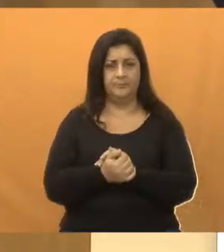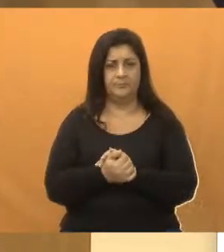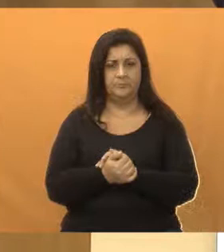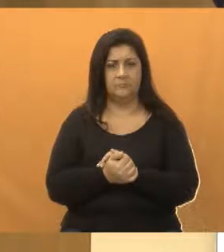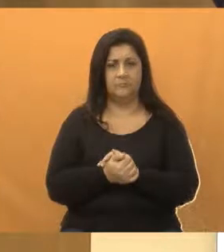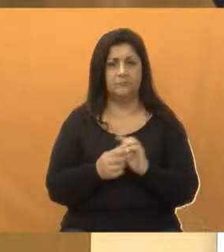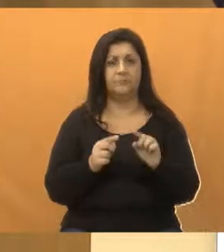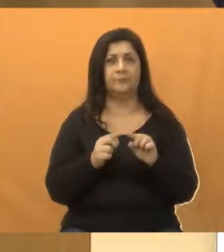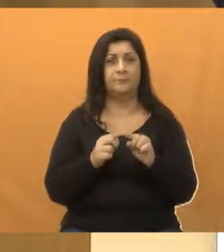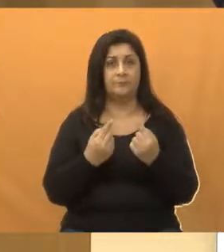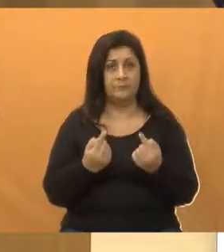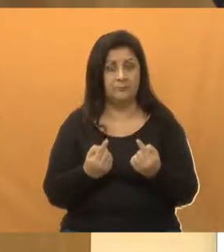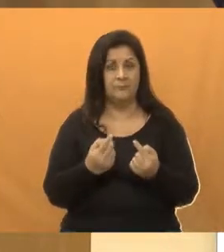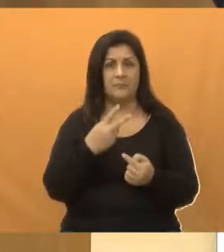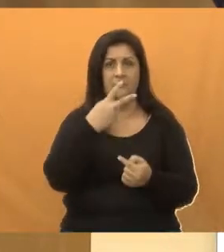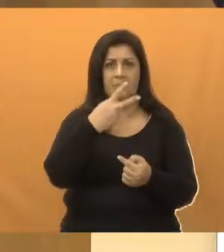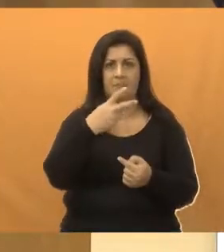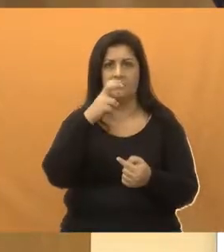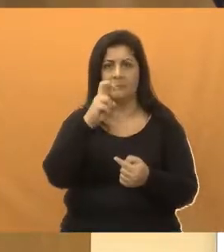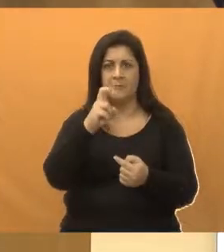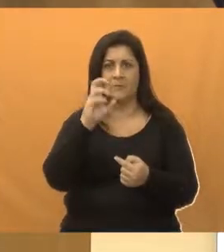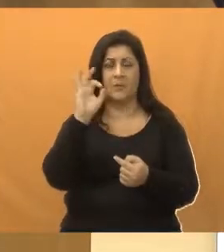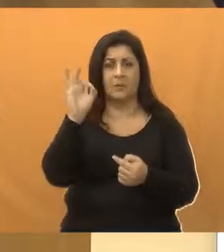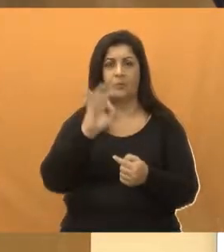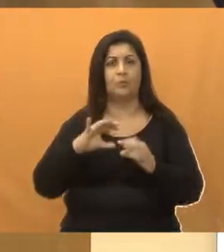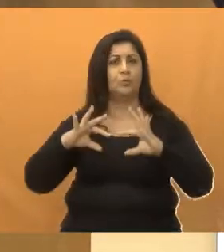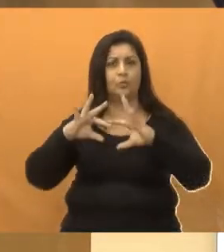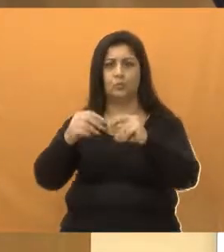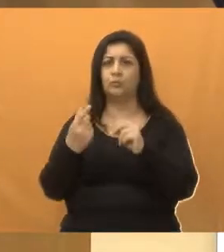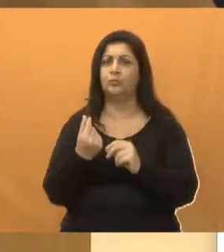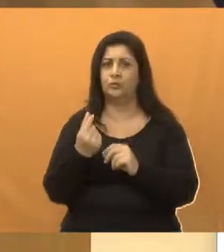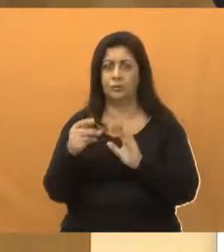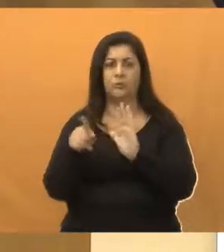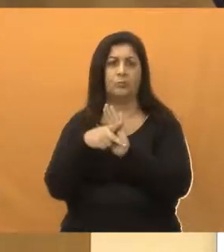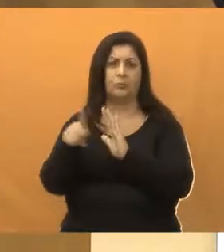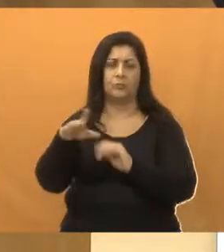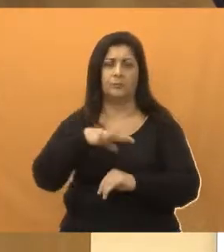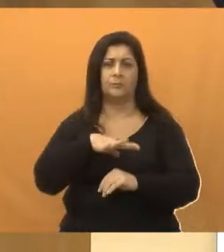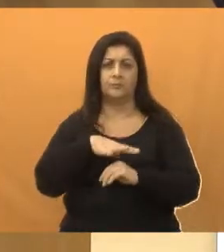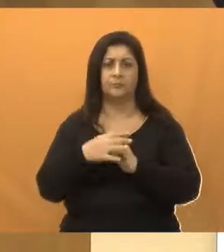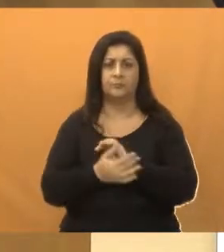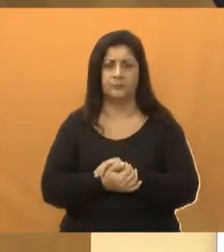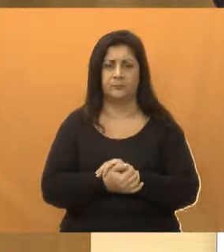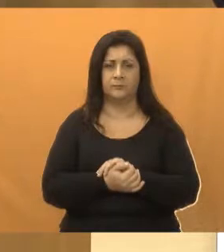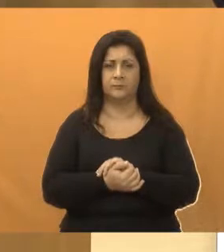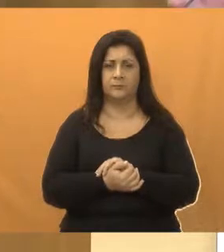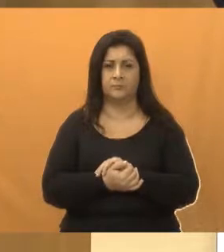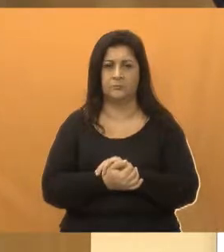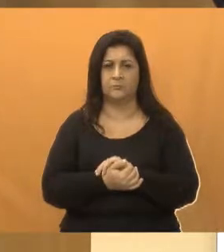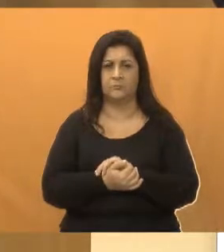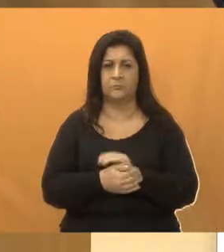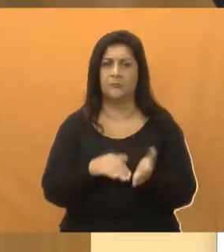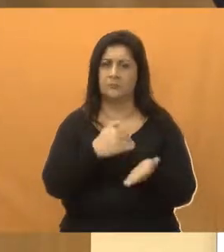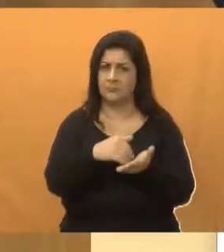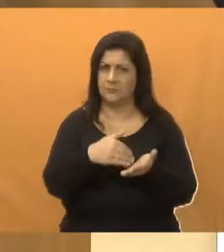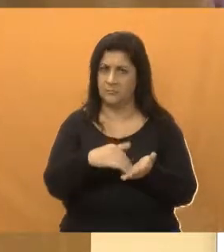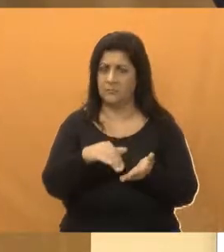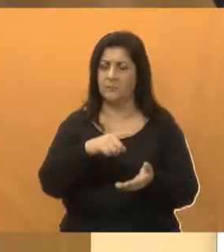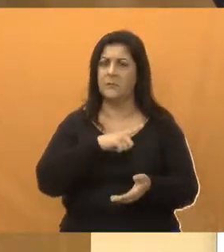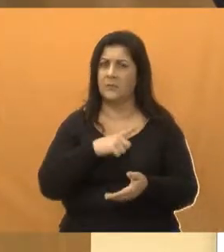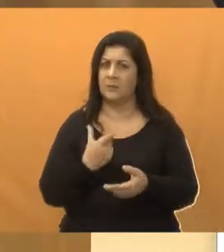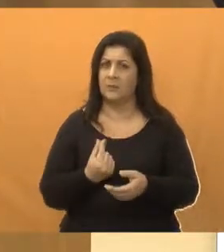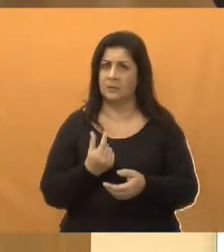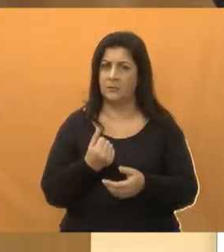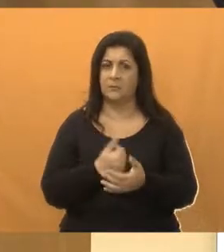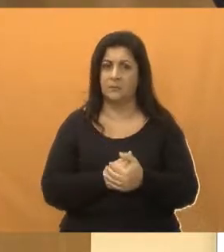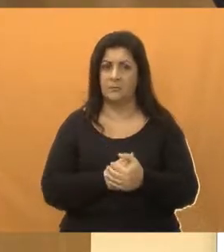ela consome 25% do orçamento da cidade, sem contar os repasses que vêm do Fundeb. É uma secretaria que tem dinheiro. Teve um